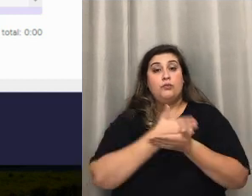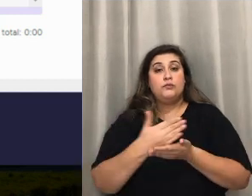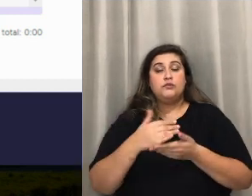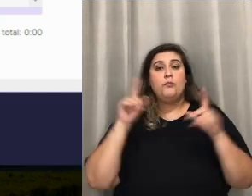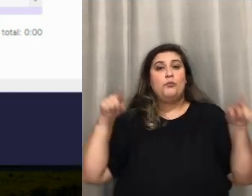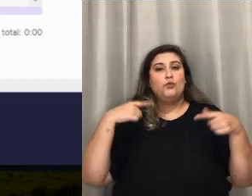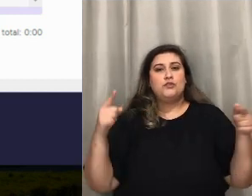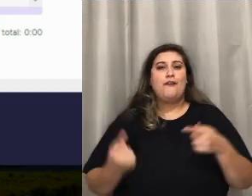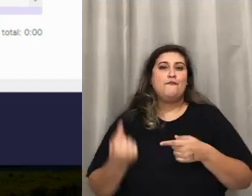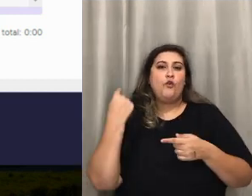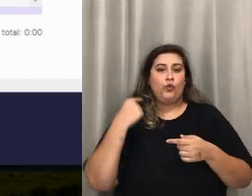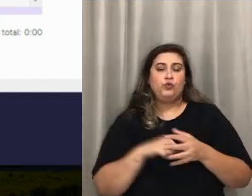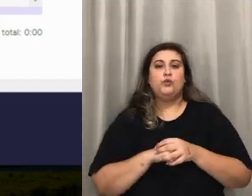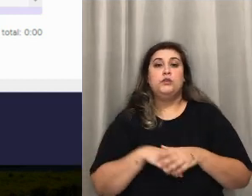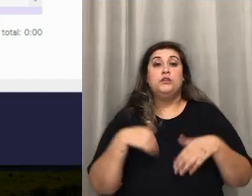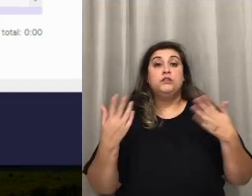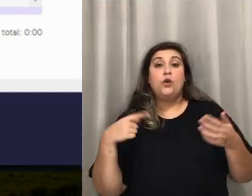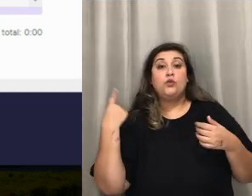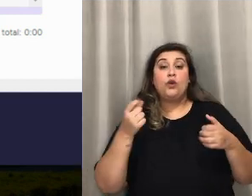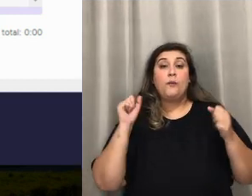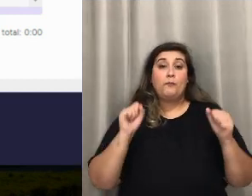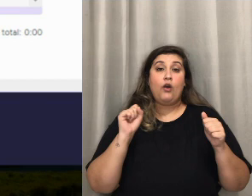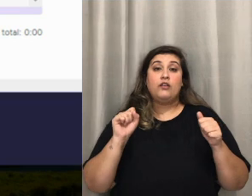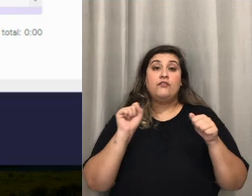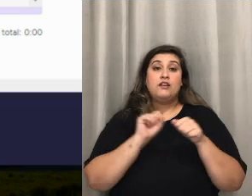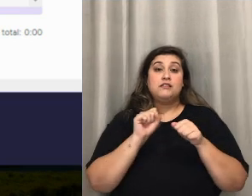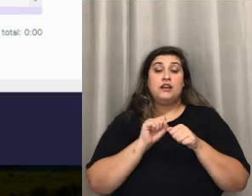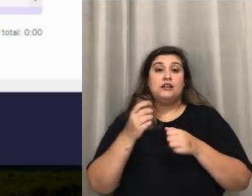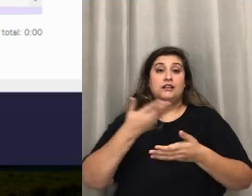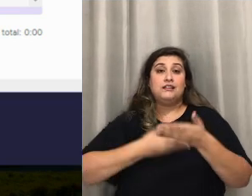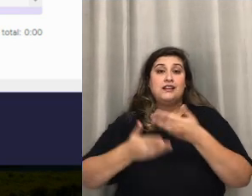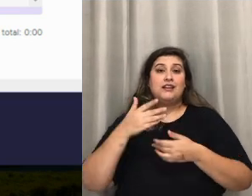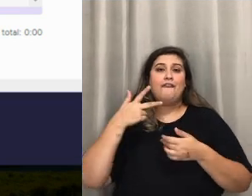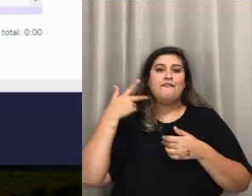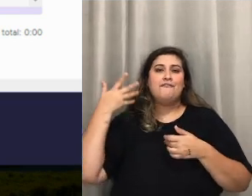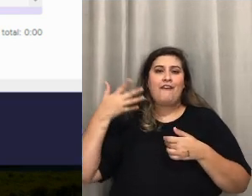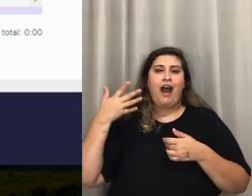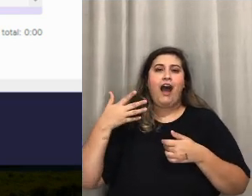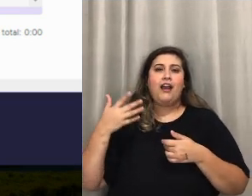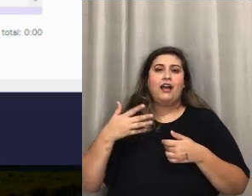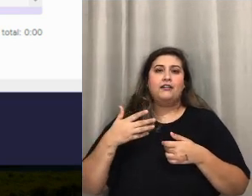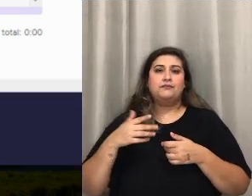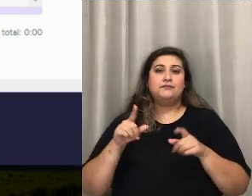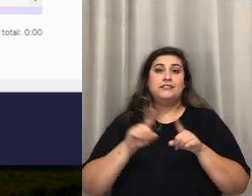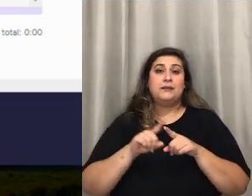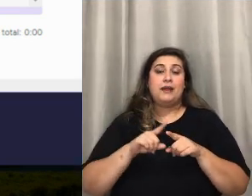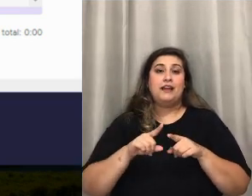Então já iniciou com uma música de fundo, então nós podemos fazer essa interação de